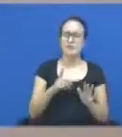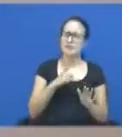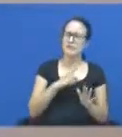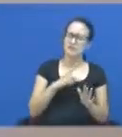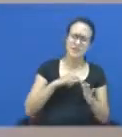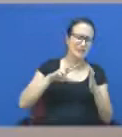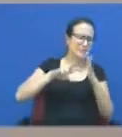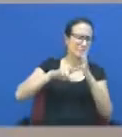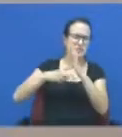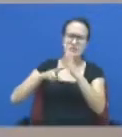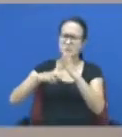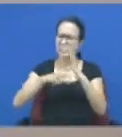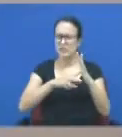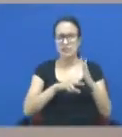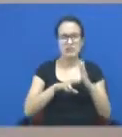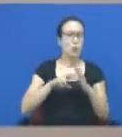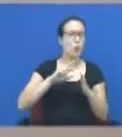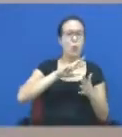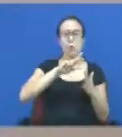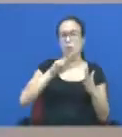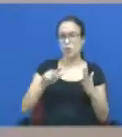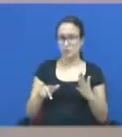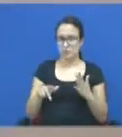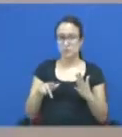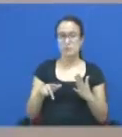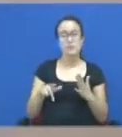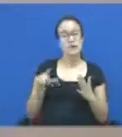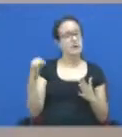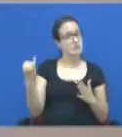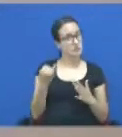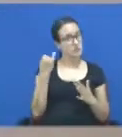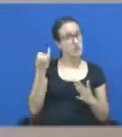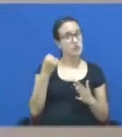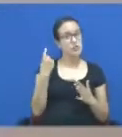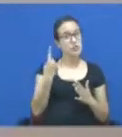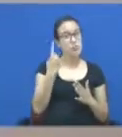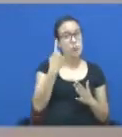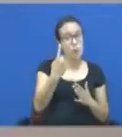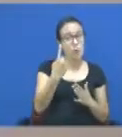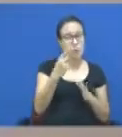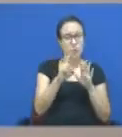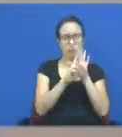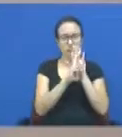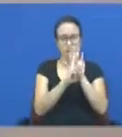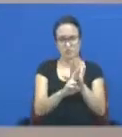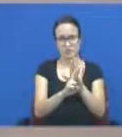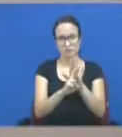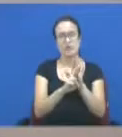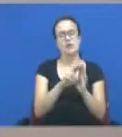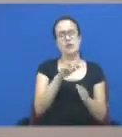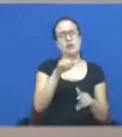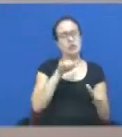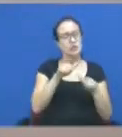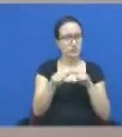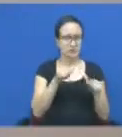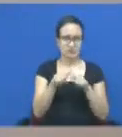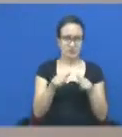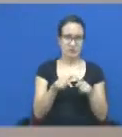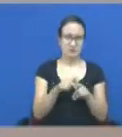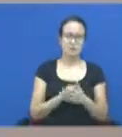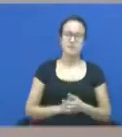sindicatos, seria importante que fosse um representante dos trabalhadores, né? Temos também uma conversa com o